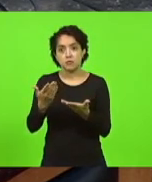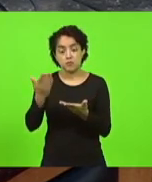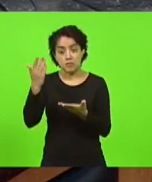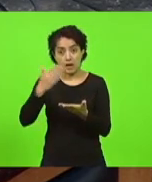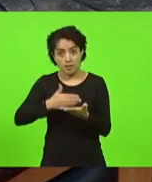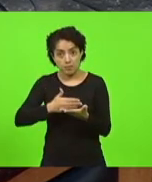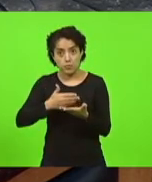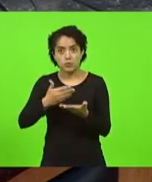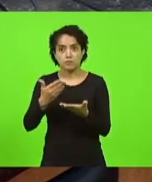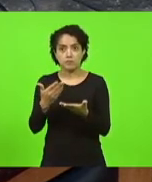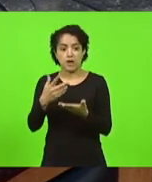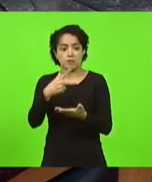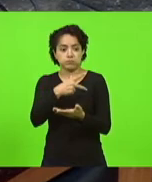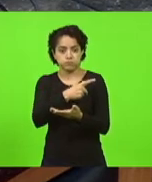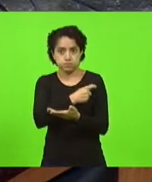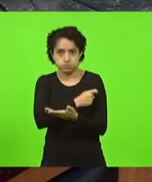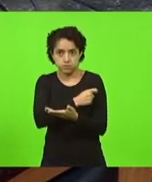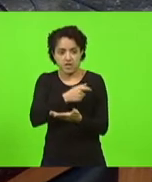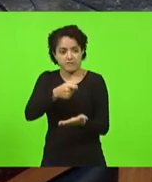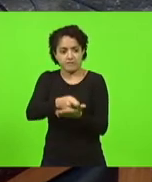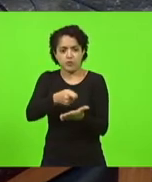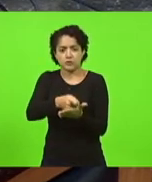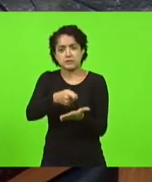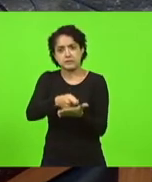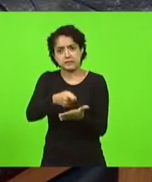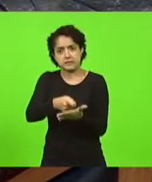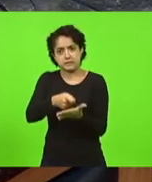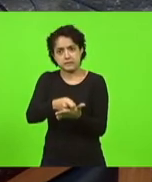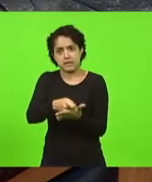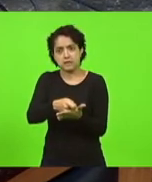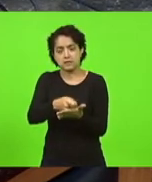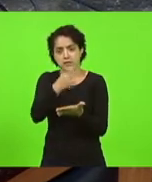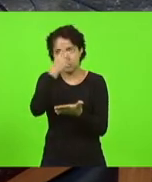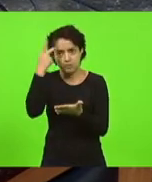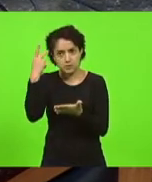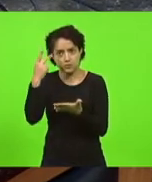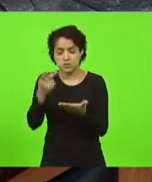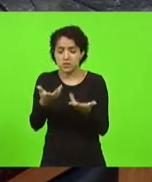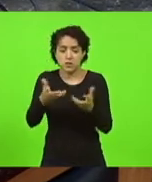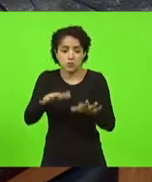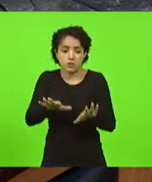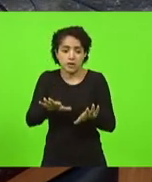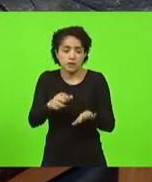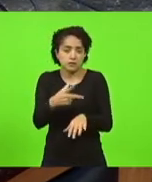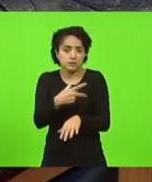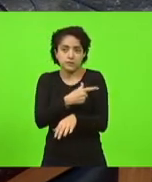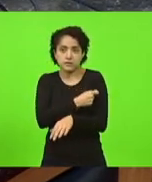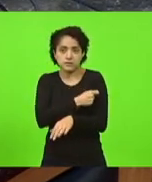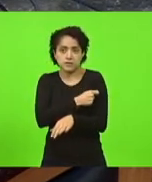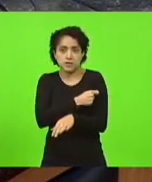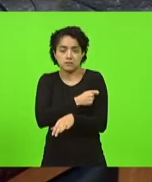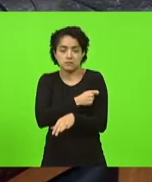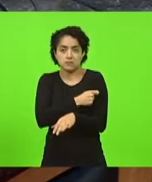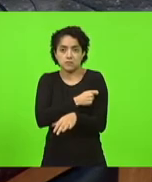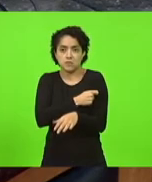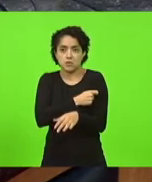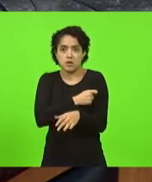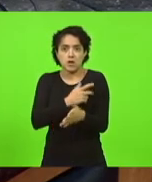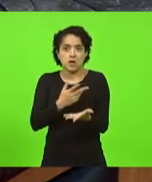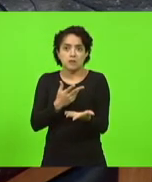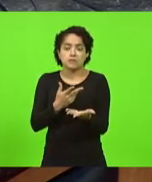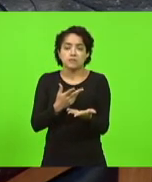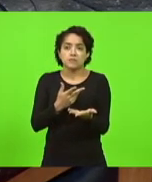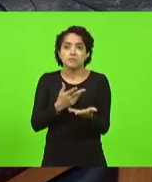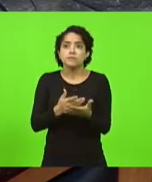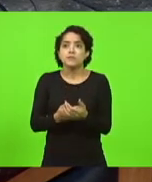aplicar vacina forçadamente no cidadão que não querem recebê-la. No entanto, quem optar